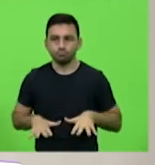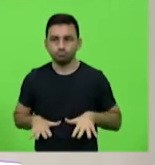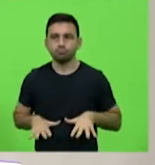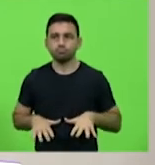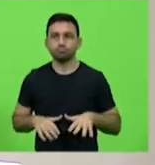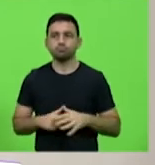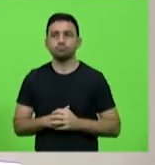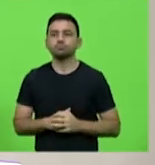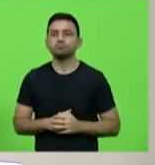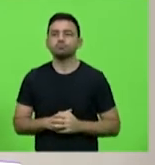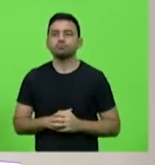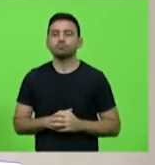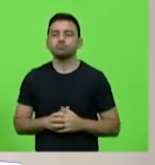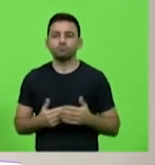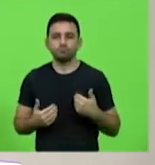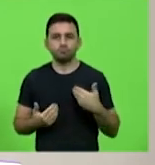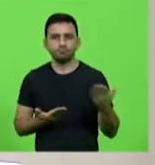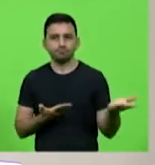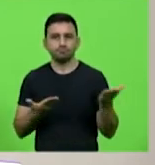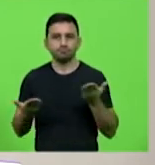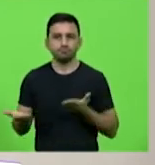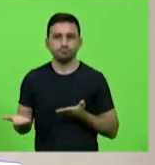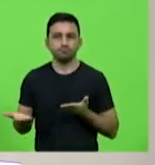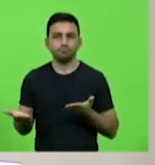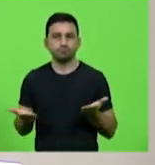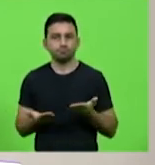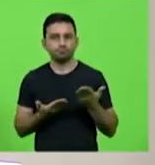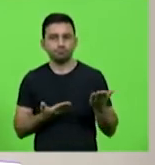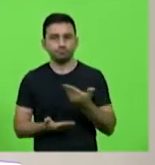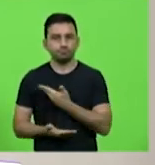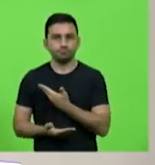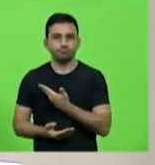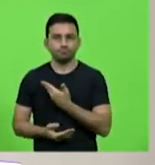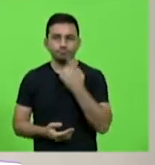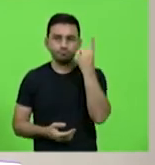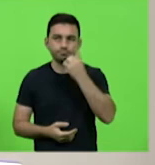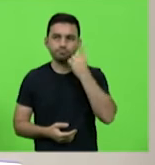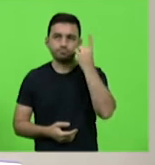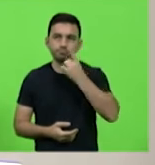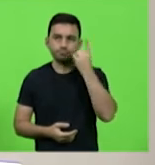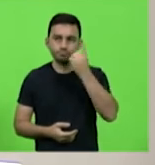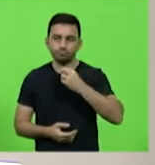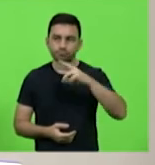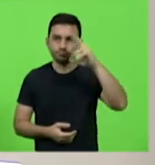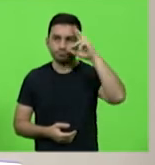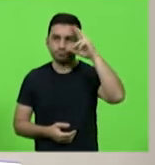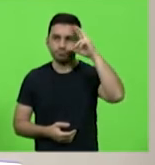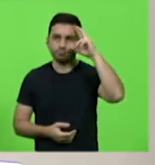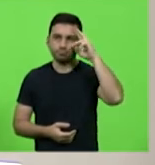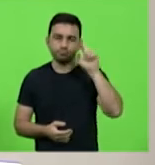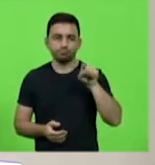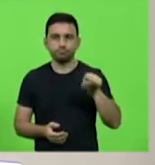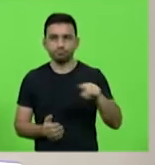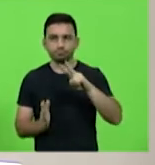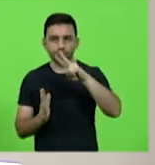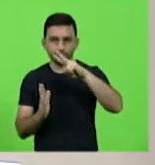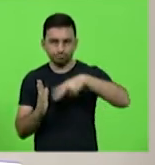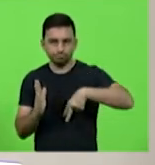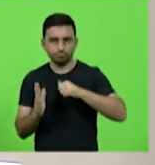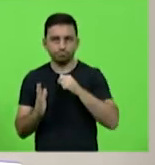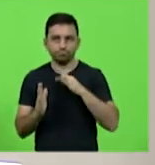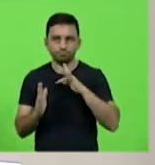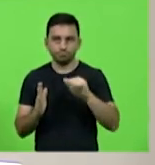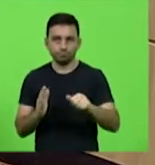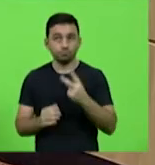aberta a presente sessão. Eu convido o colega deputado Ricardo Alba que proceda à leitura das duas